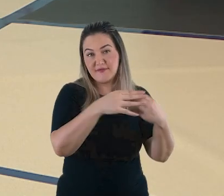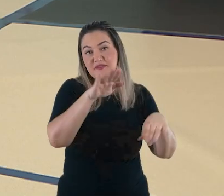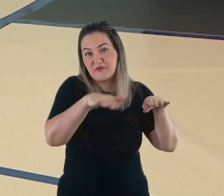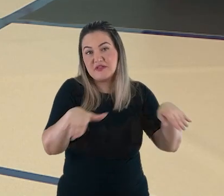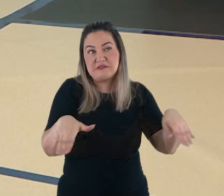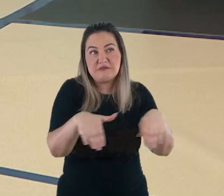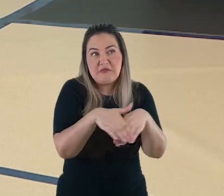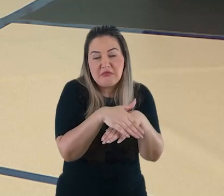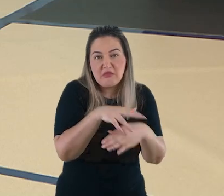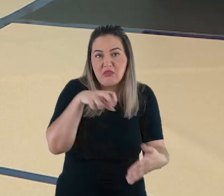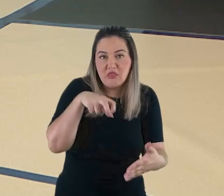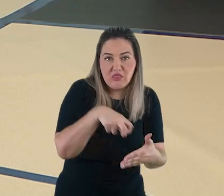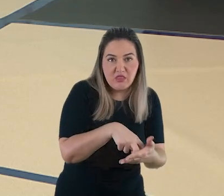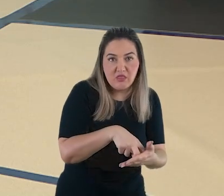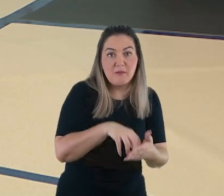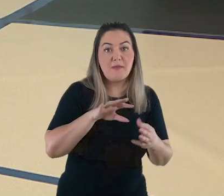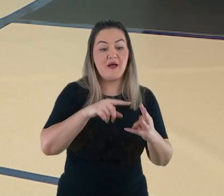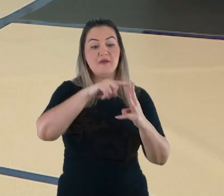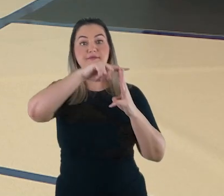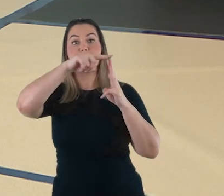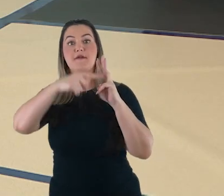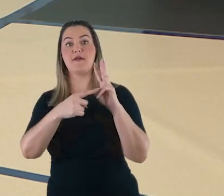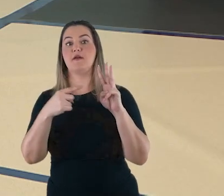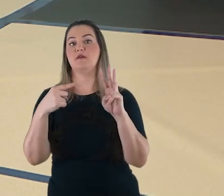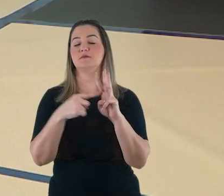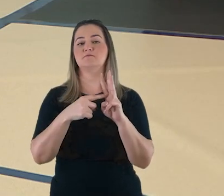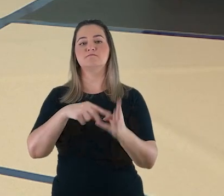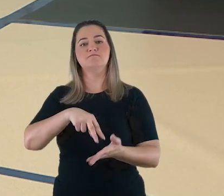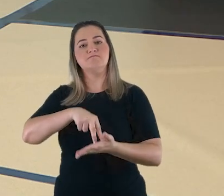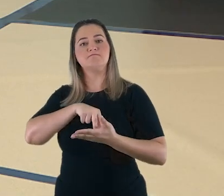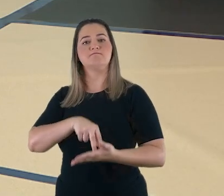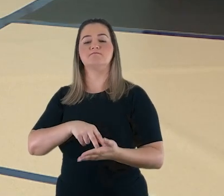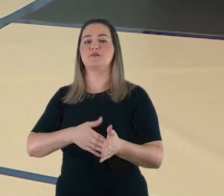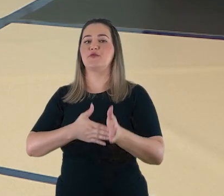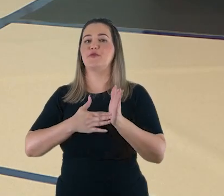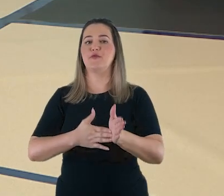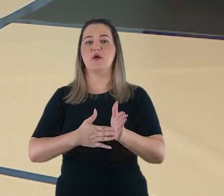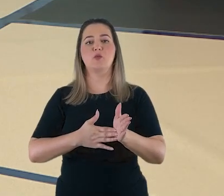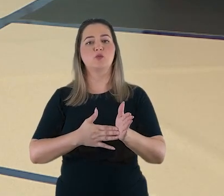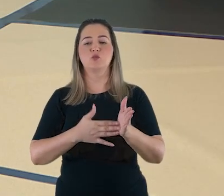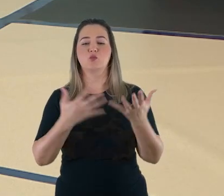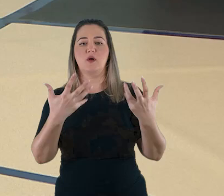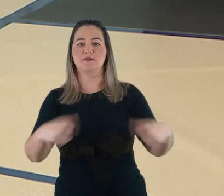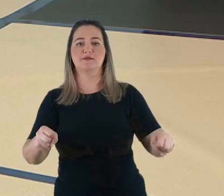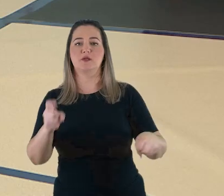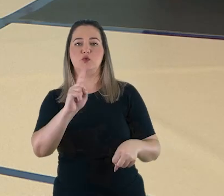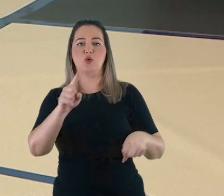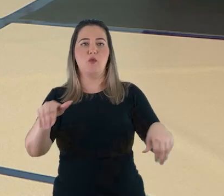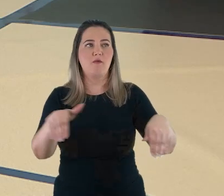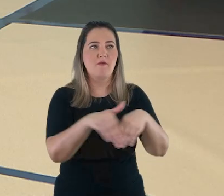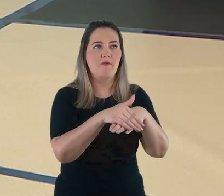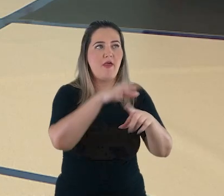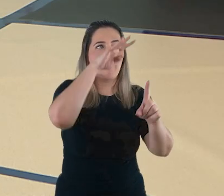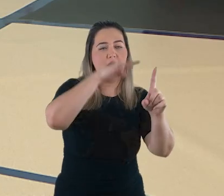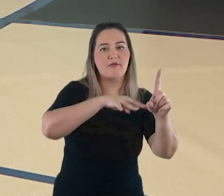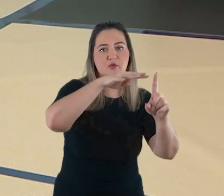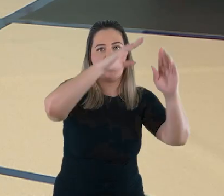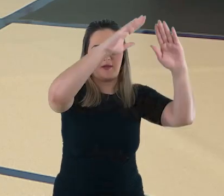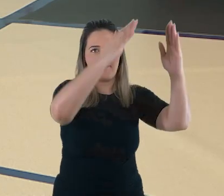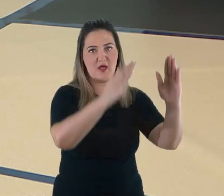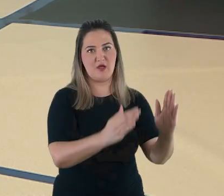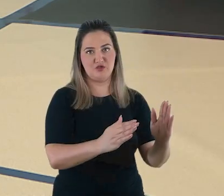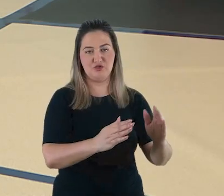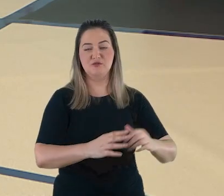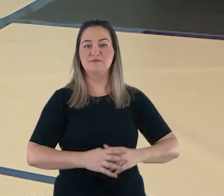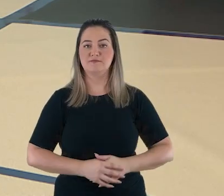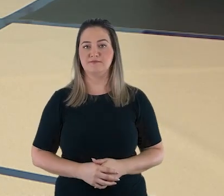babilônica, enquanto os 3 companheiros de Daniel ficaram firmes em não se curvarem perante a imagem do rei. Foram os únicos que